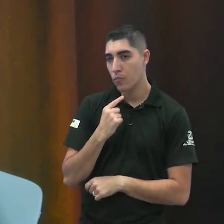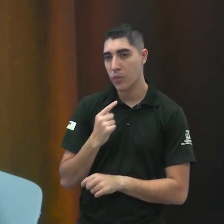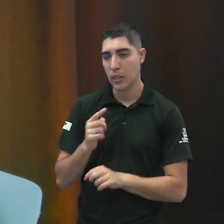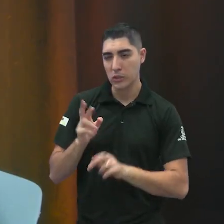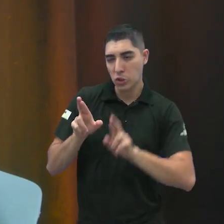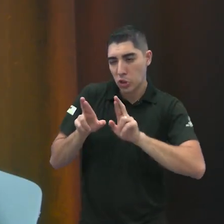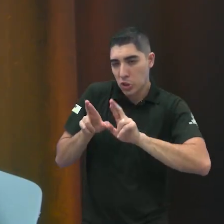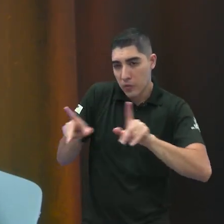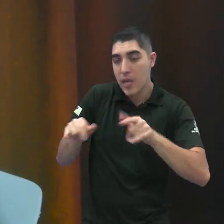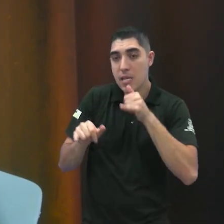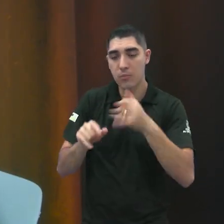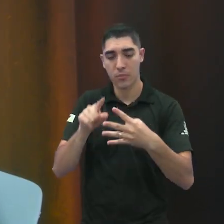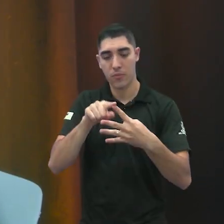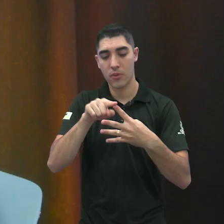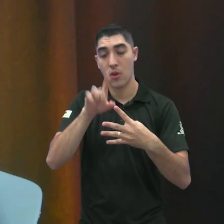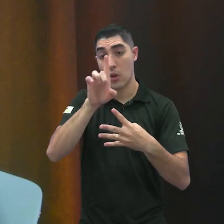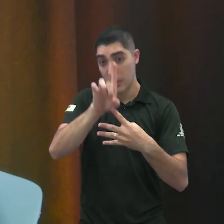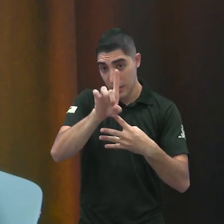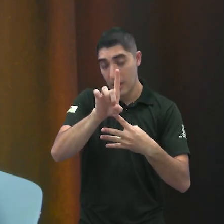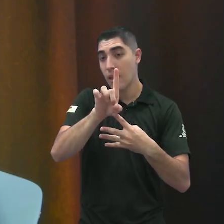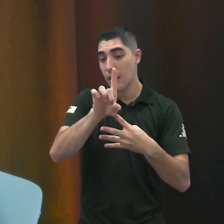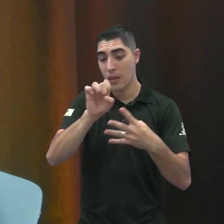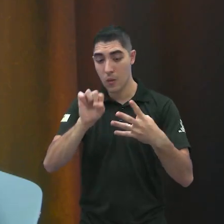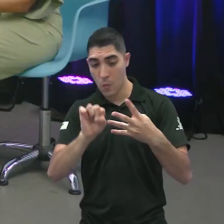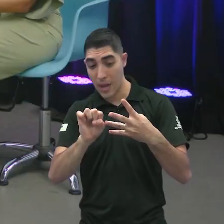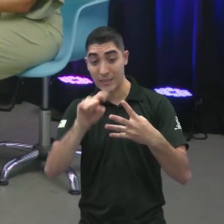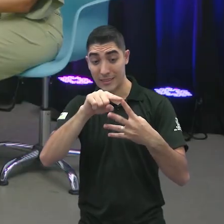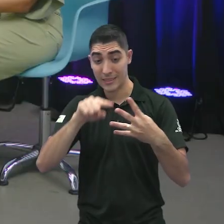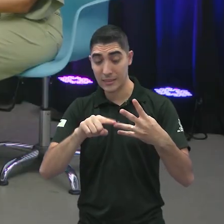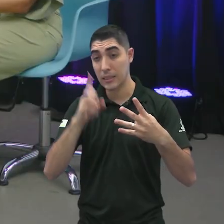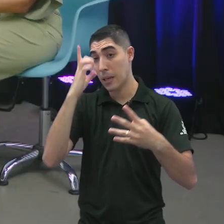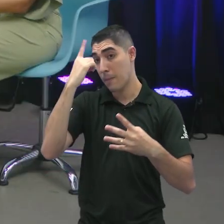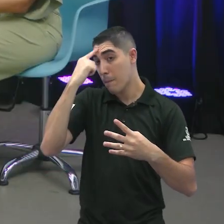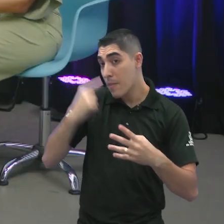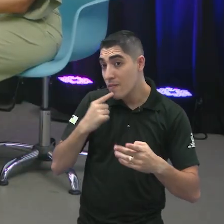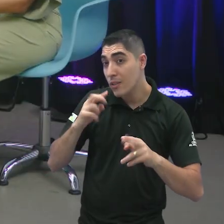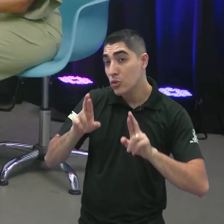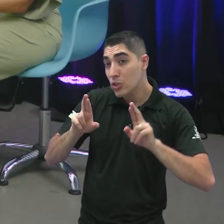precisam negociar, tipo o D e o S?